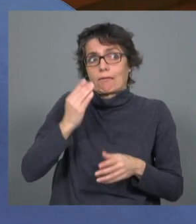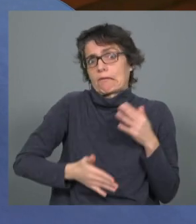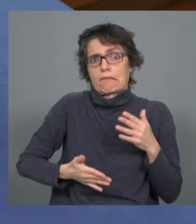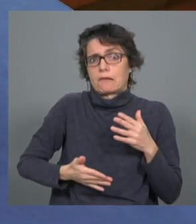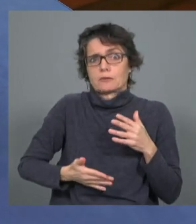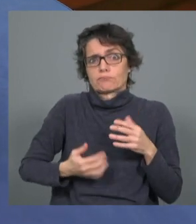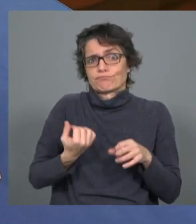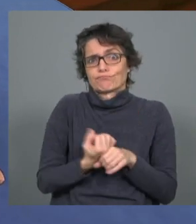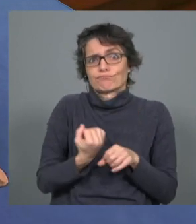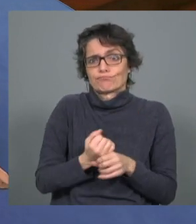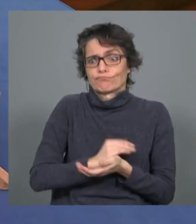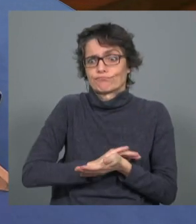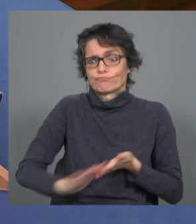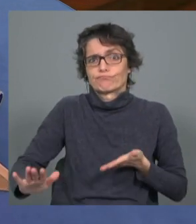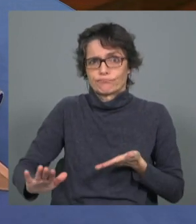sem esse sustento. Isso foi